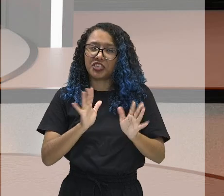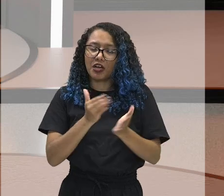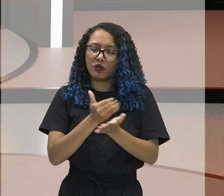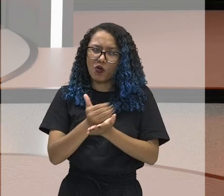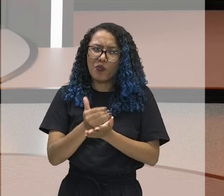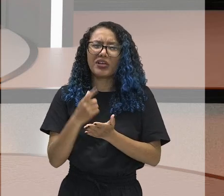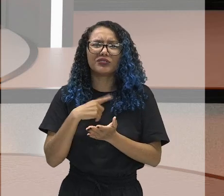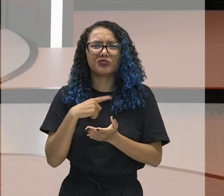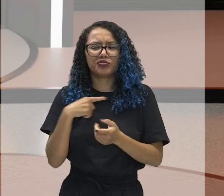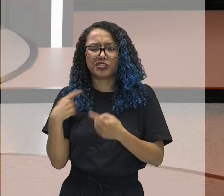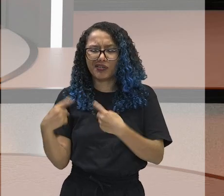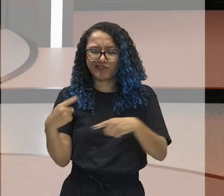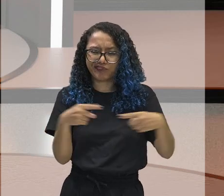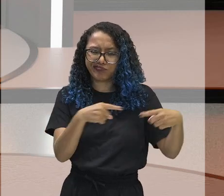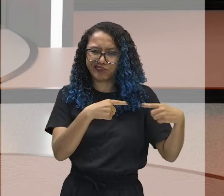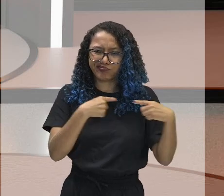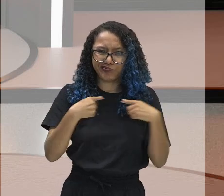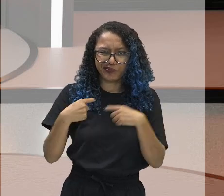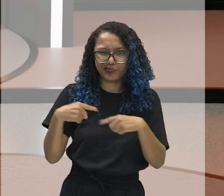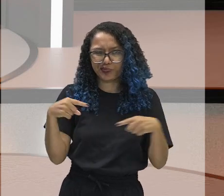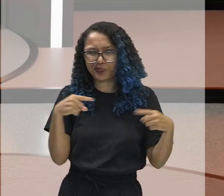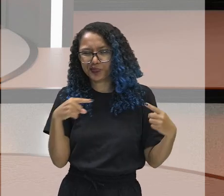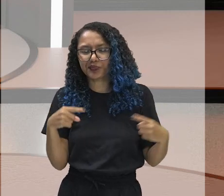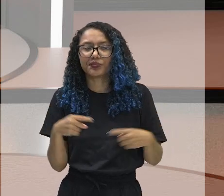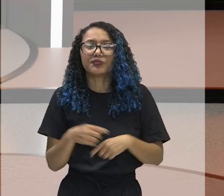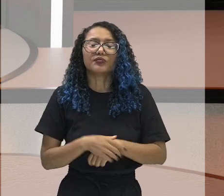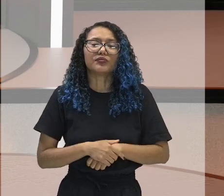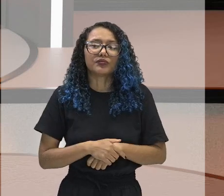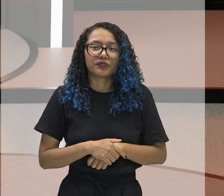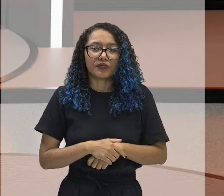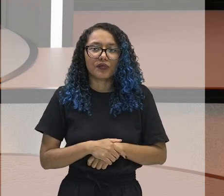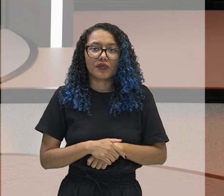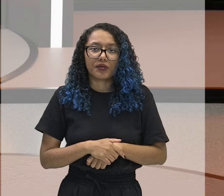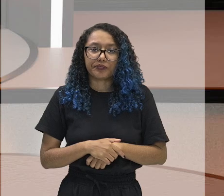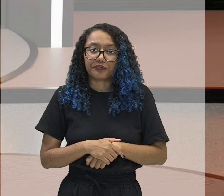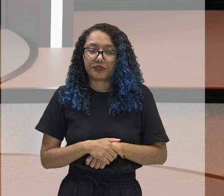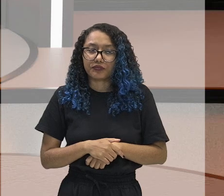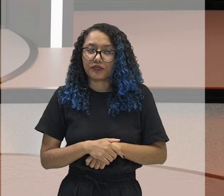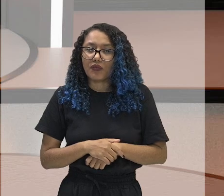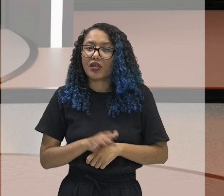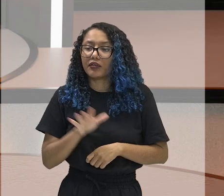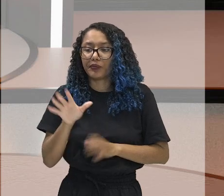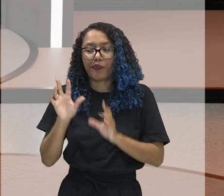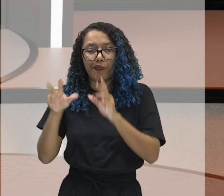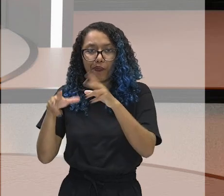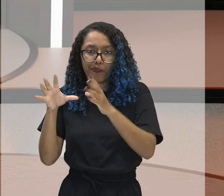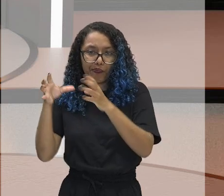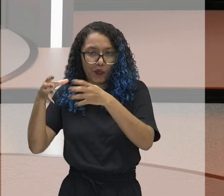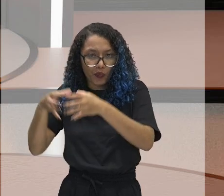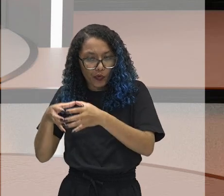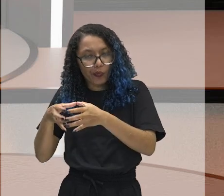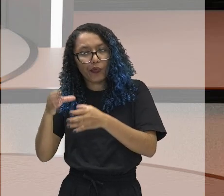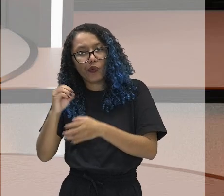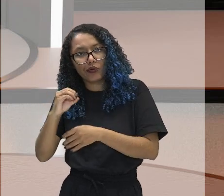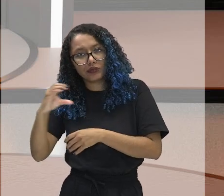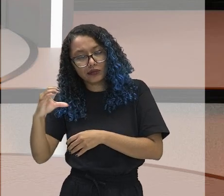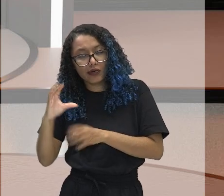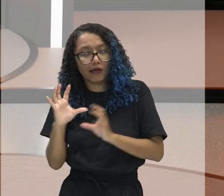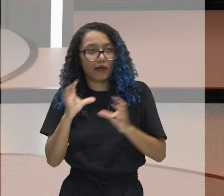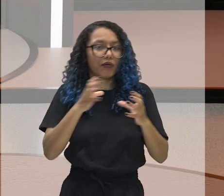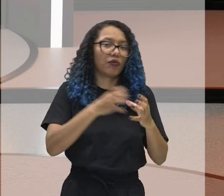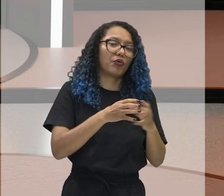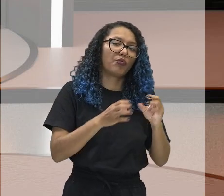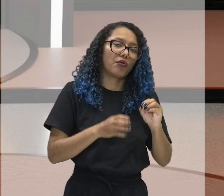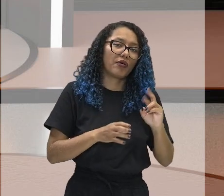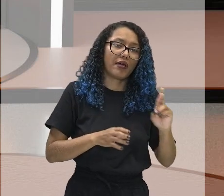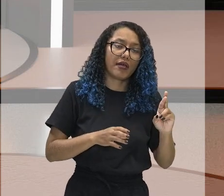de crer cristã entre os orientais e também entre os ocidentais. Lembrando que existe toda uma questão de tradição